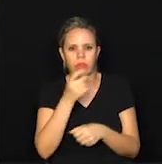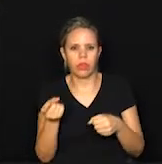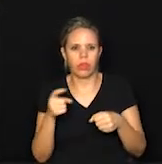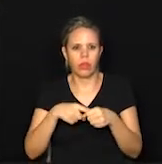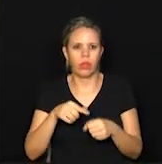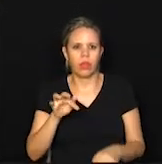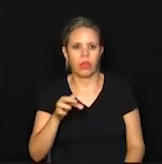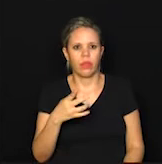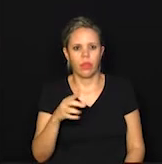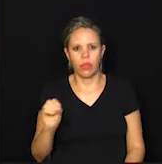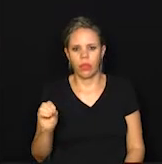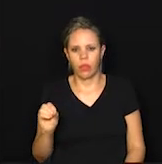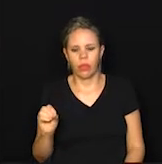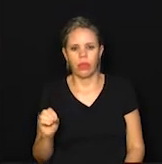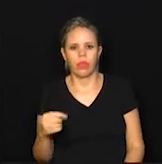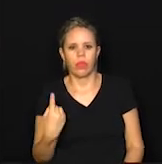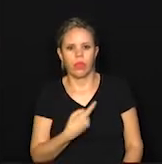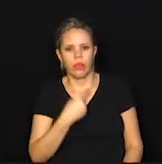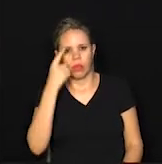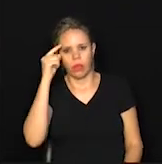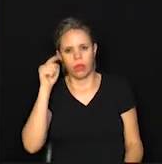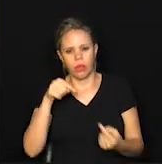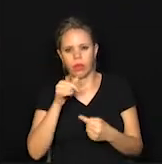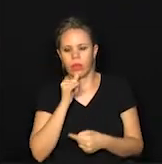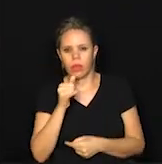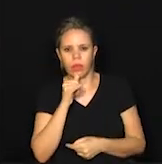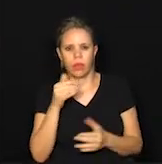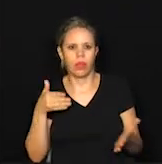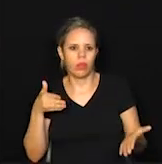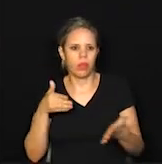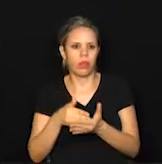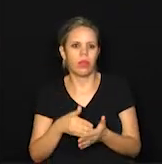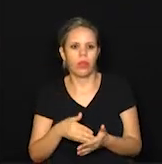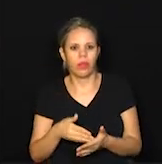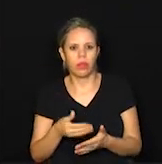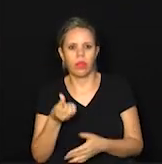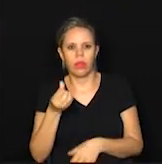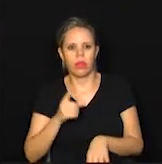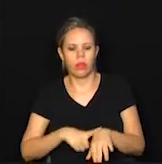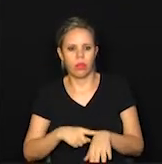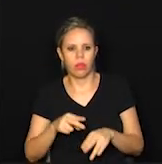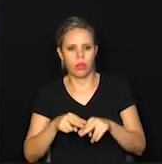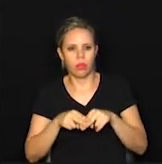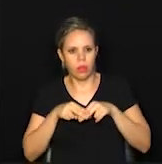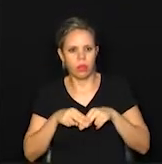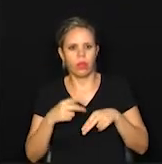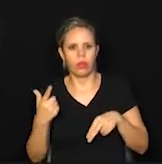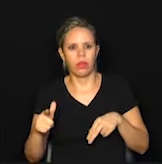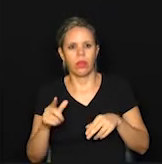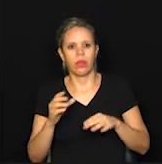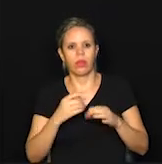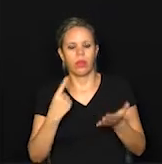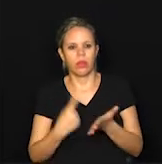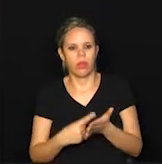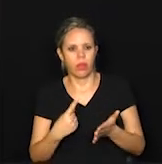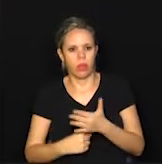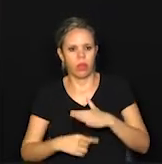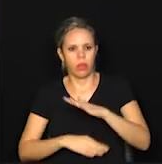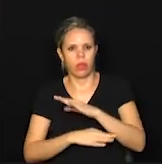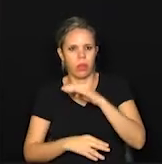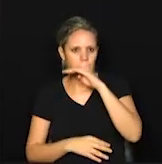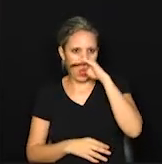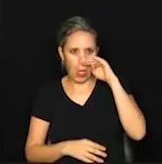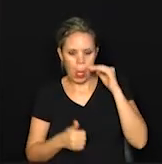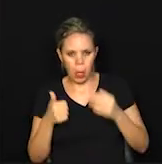tá bom? Porque a nossa ideia era ir no máximo até as 16 horas, por conta aqui também de outros compromissos na Câmara, tá